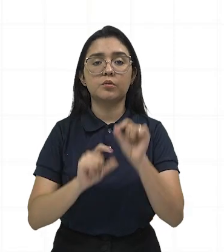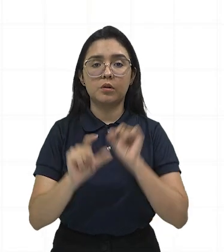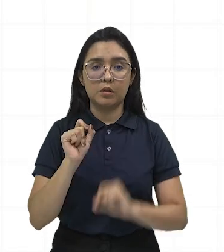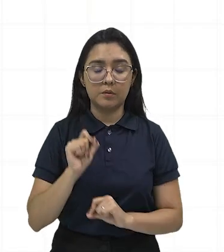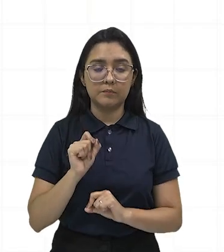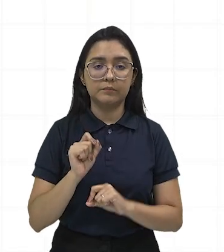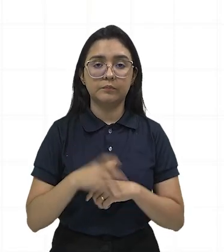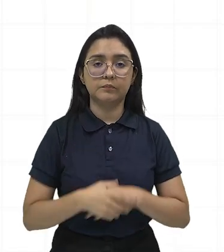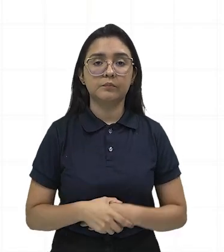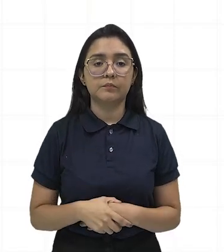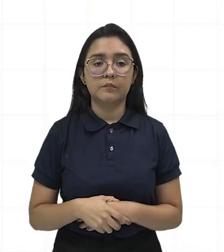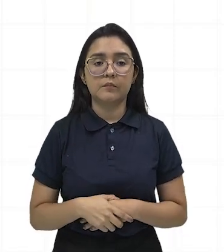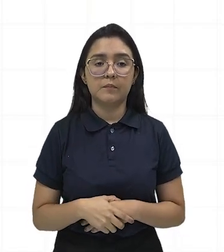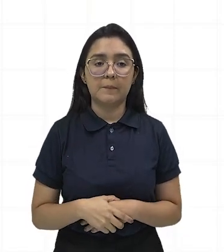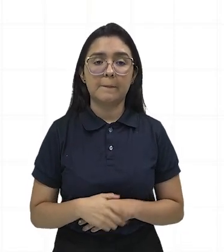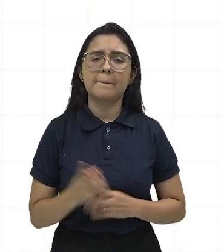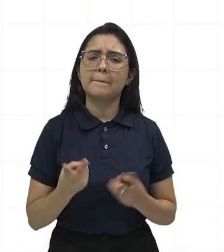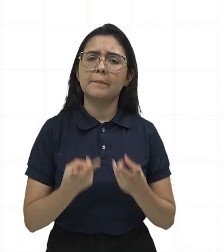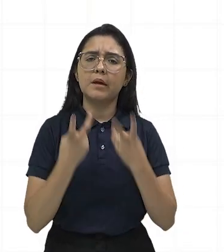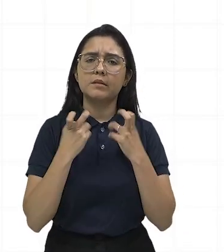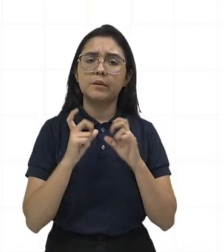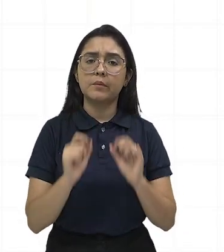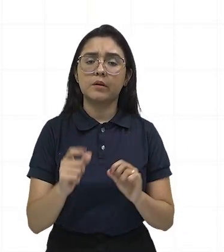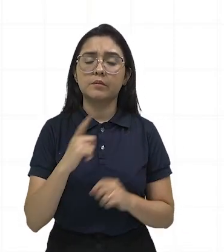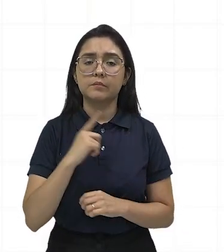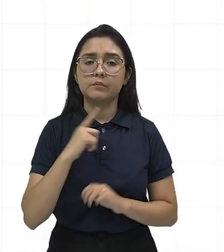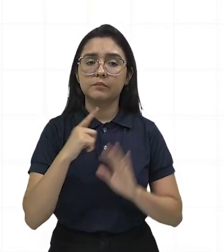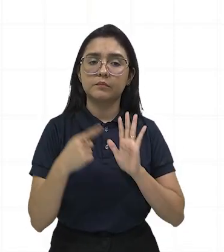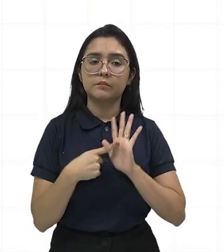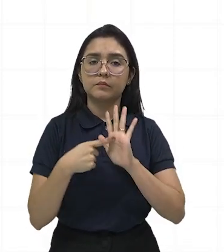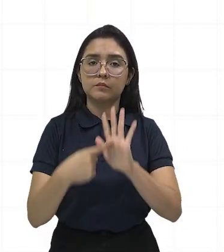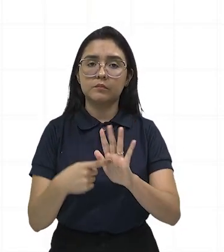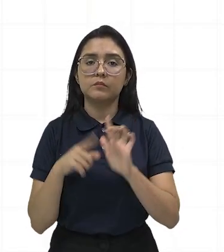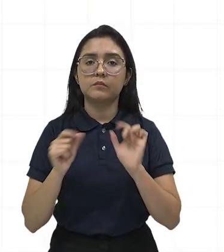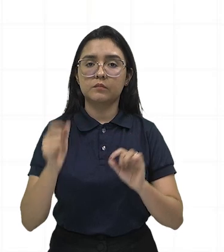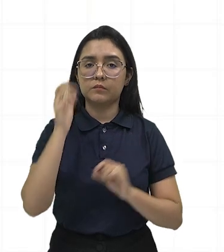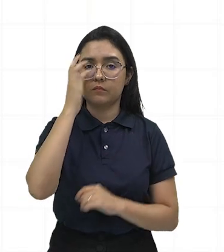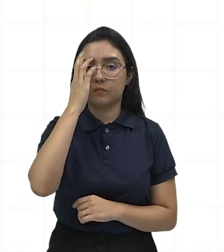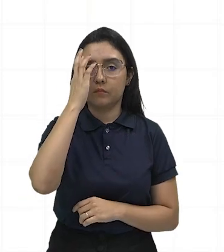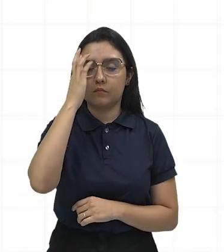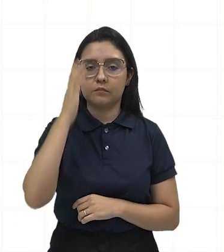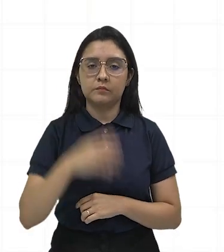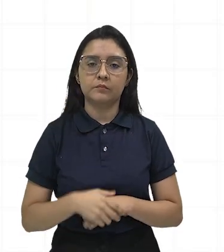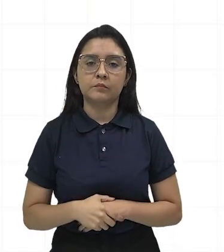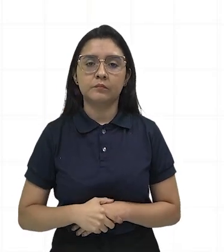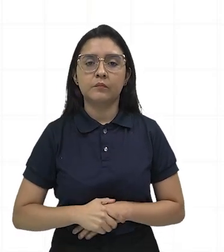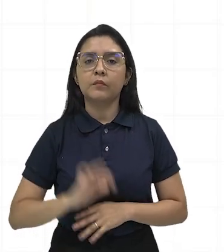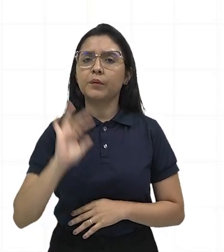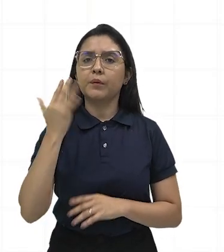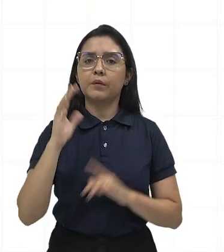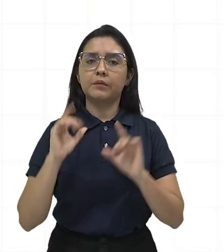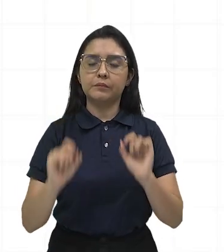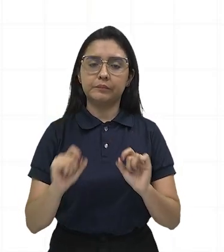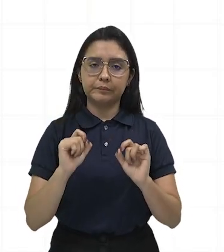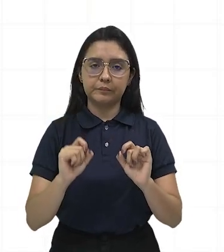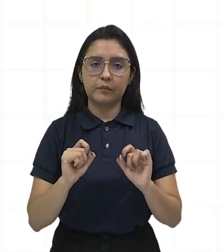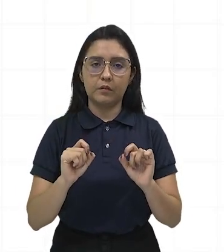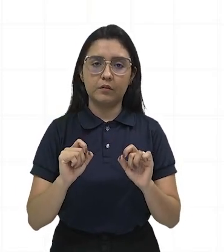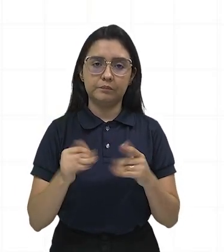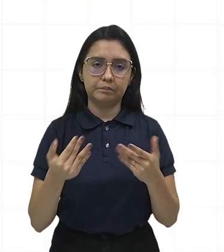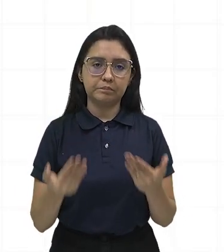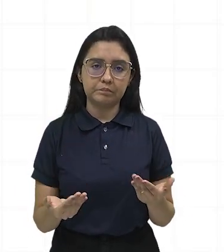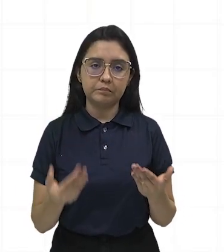pode escolher? Observe que nós estamos diante de uma situação totalmente